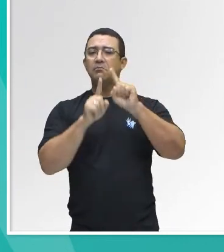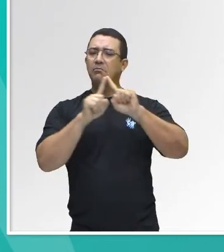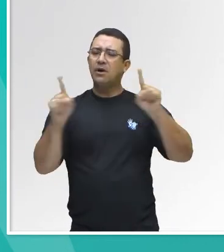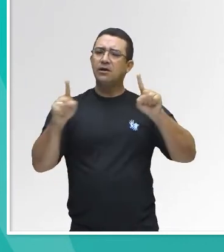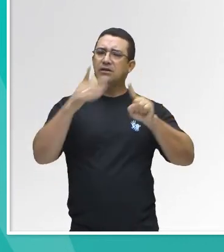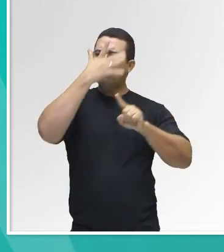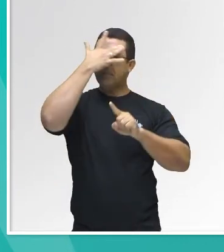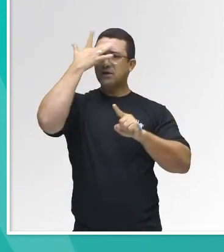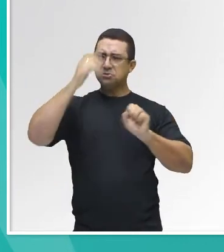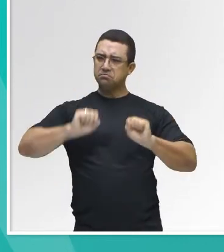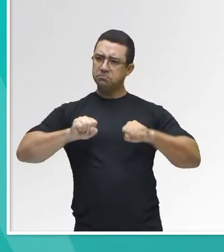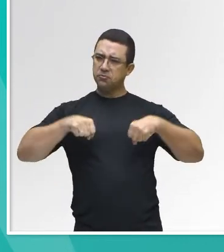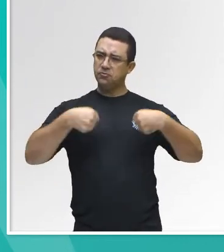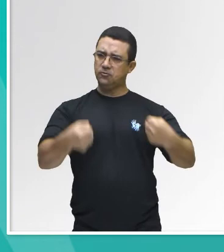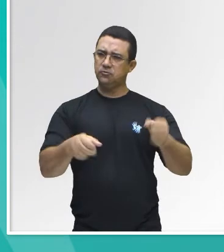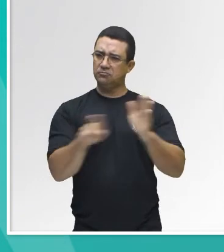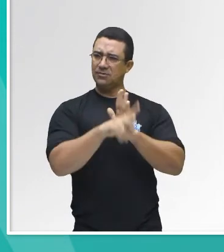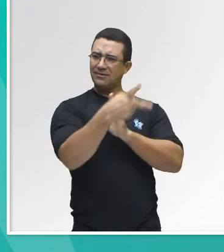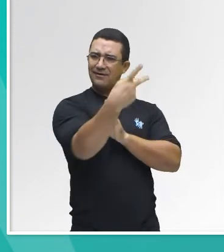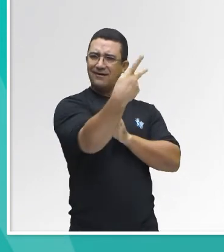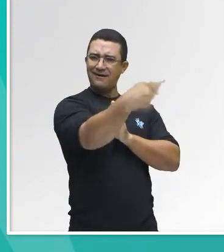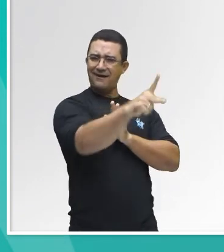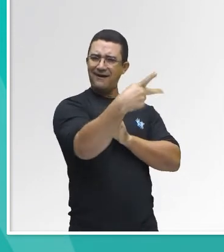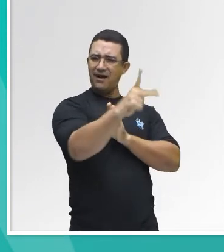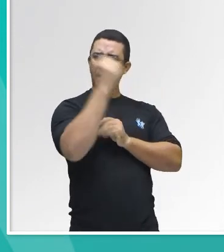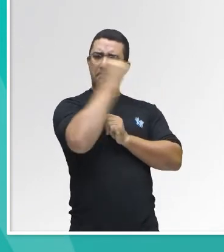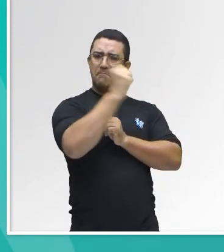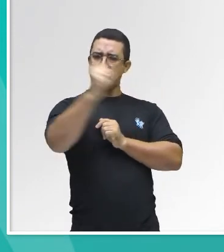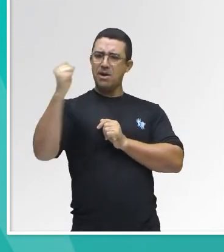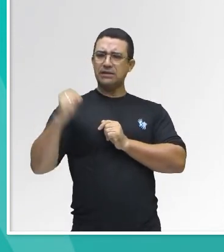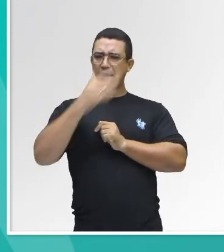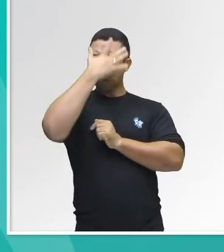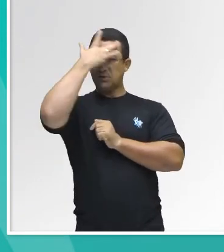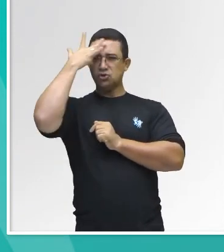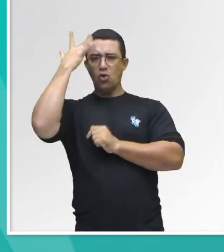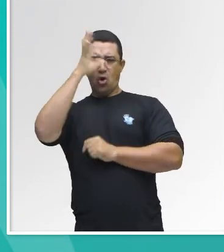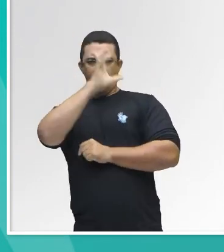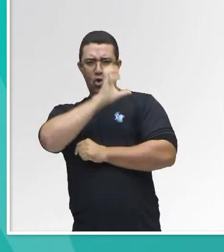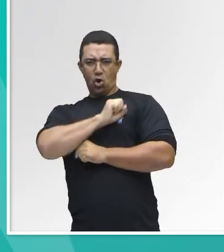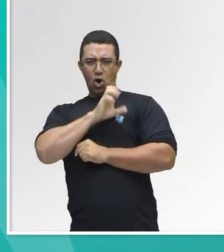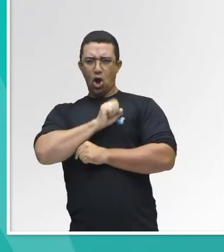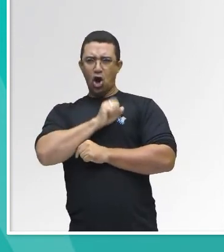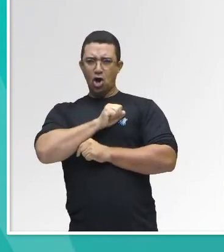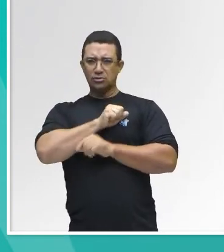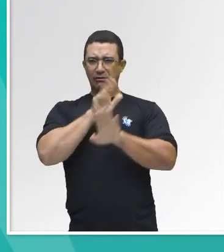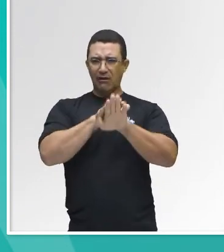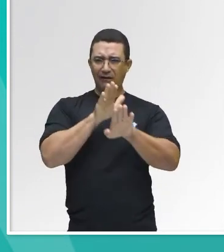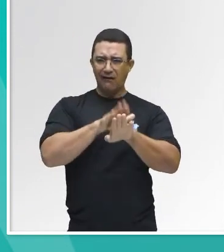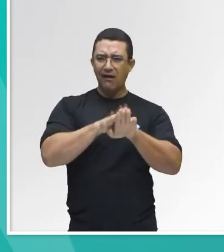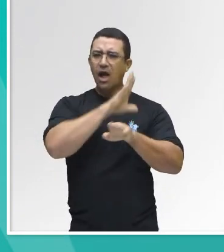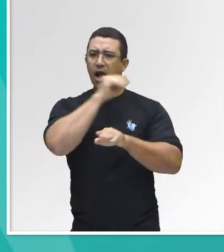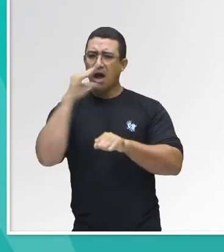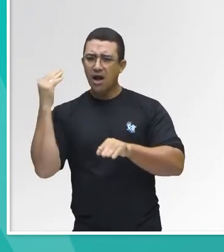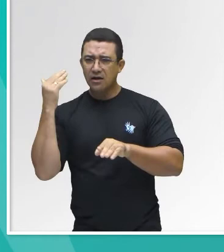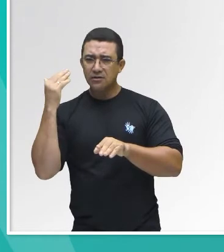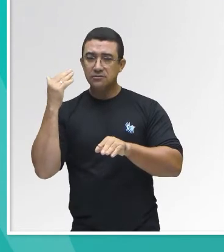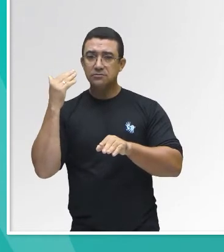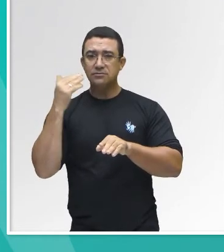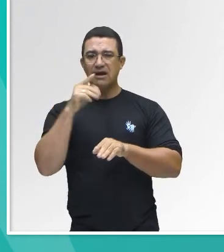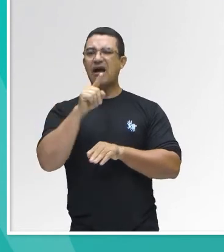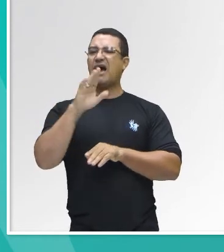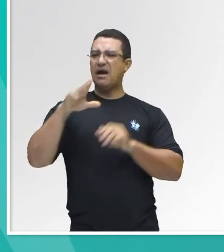alguém defendendo a questão de assassinar os pedófilos, né? Por lo que es preferible assassinar